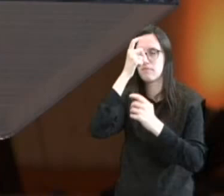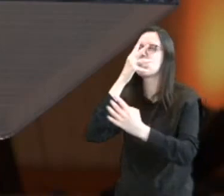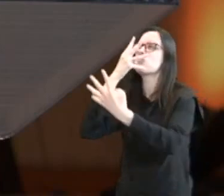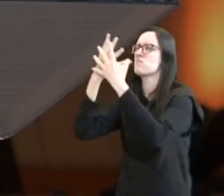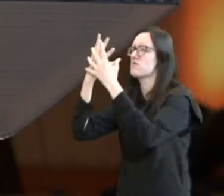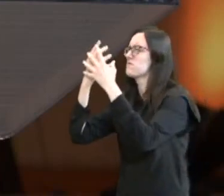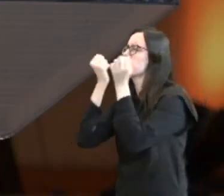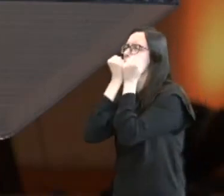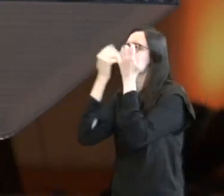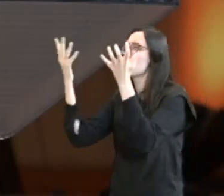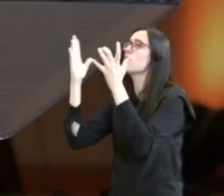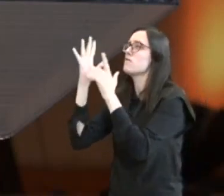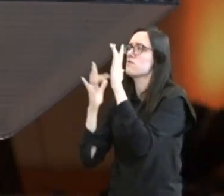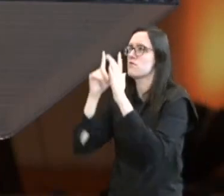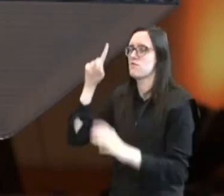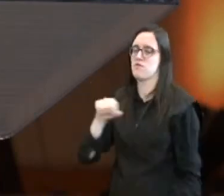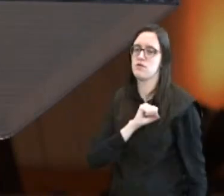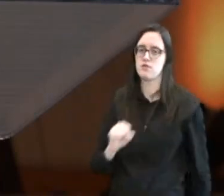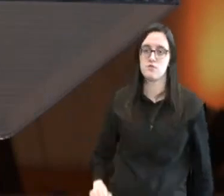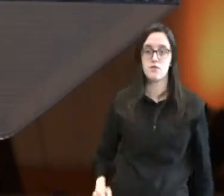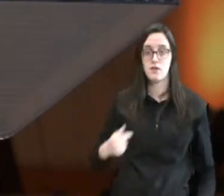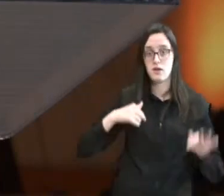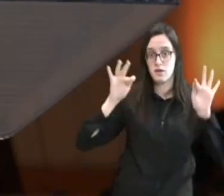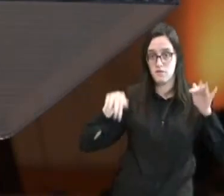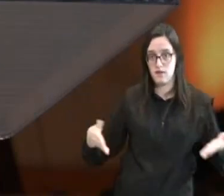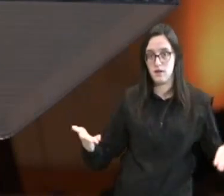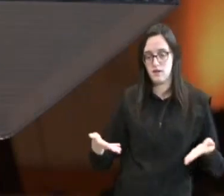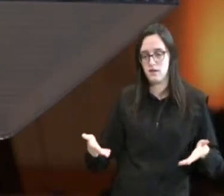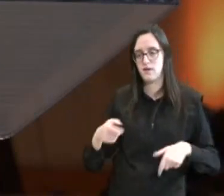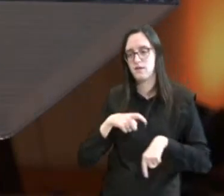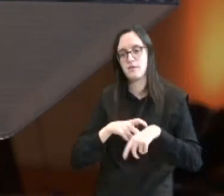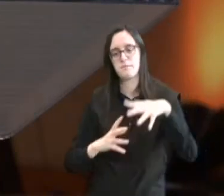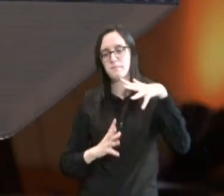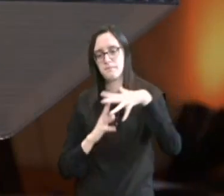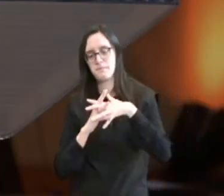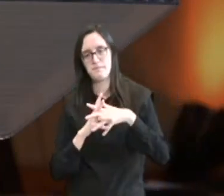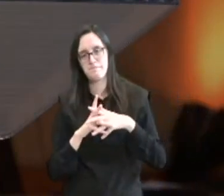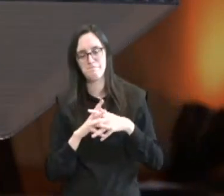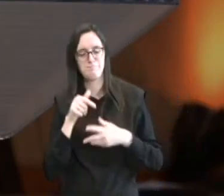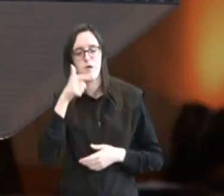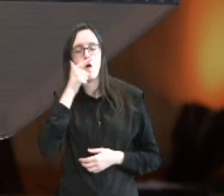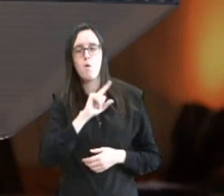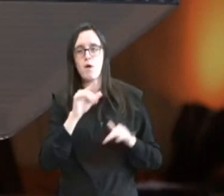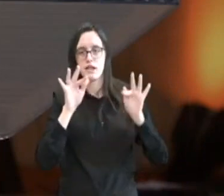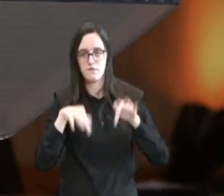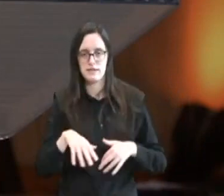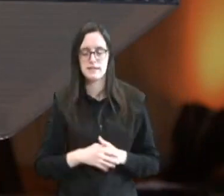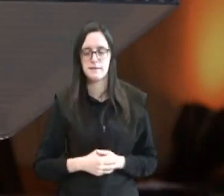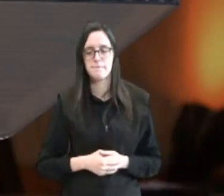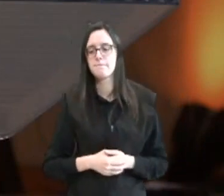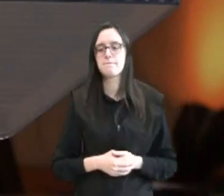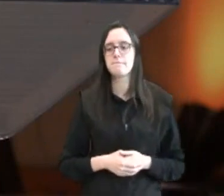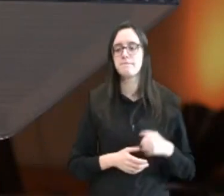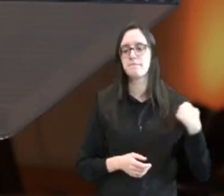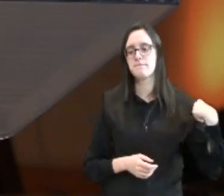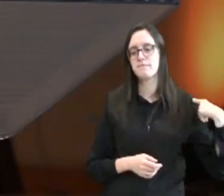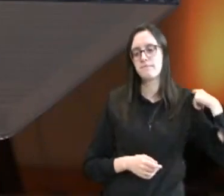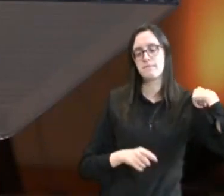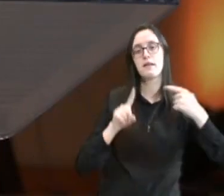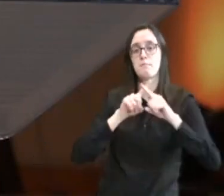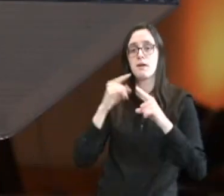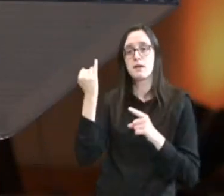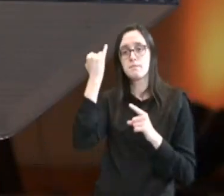confessa. Eu vou terminar aqui, irmãos, o tempo não vai permitir terminar, mas ainda tem